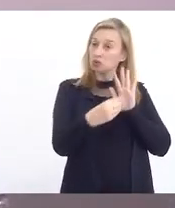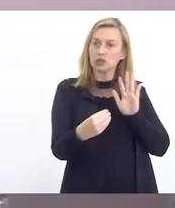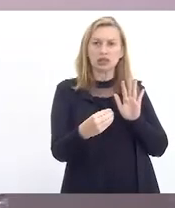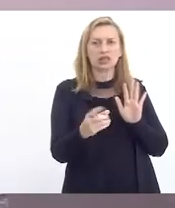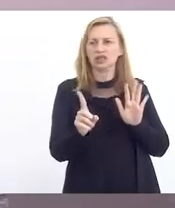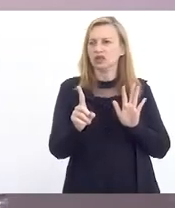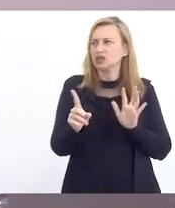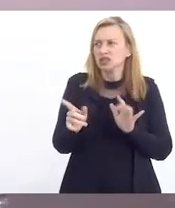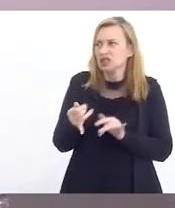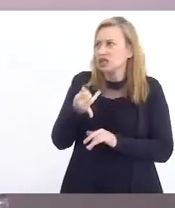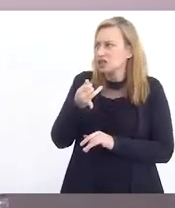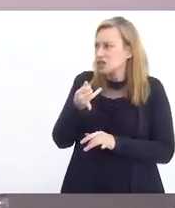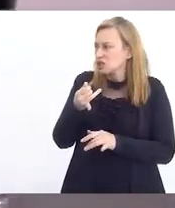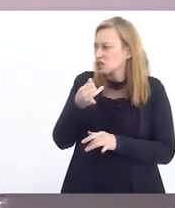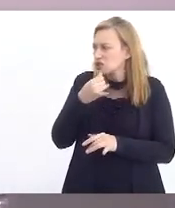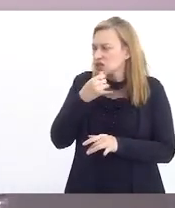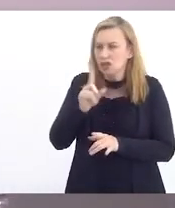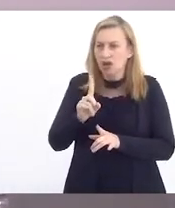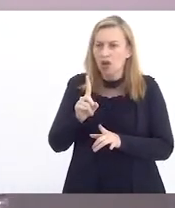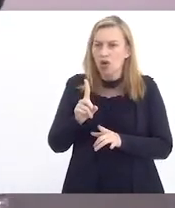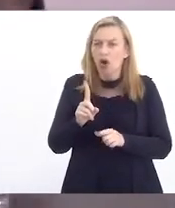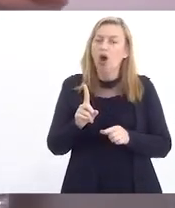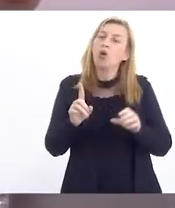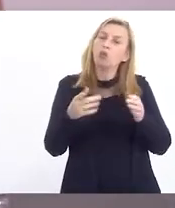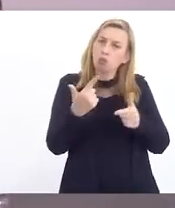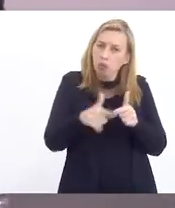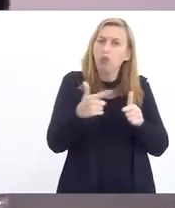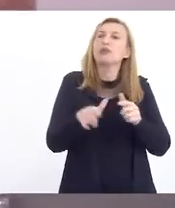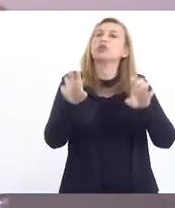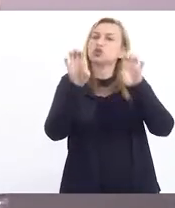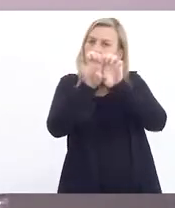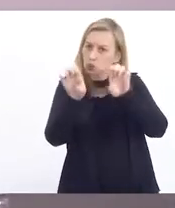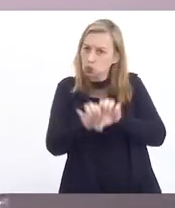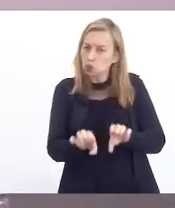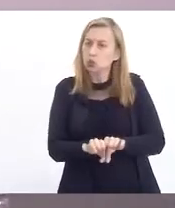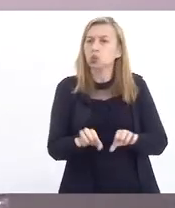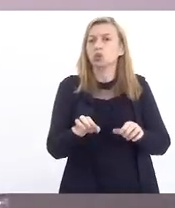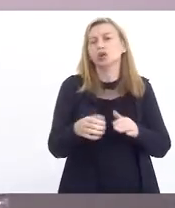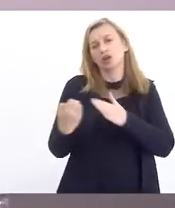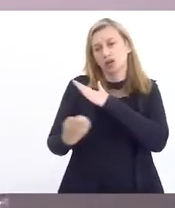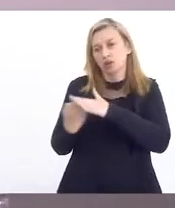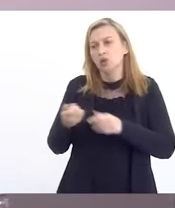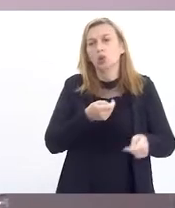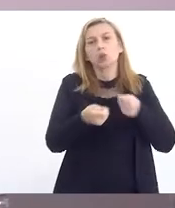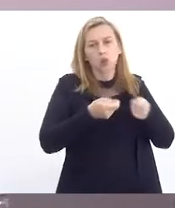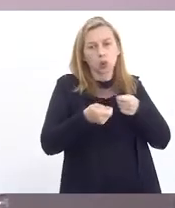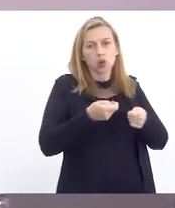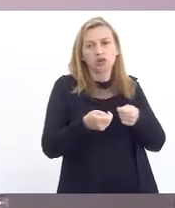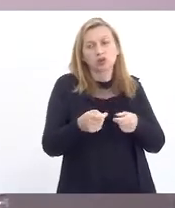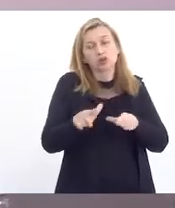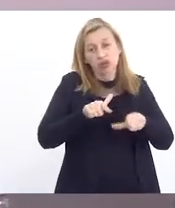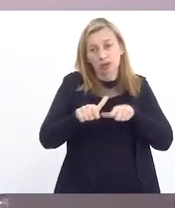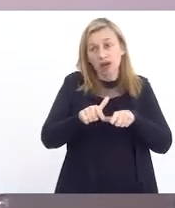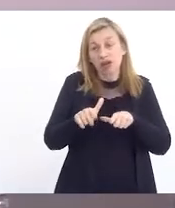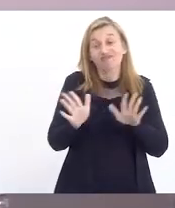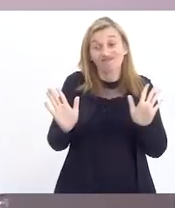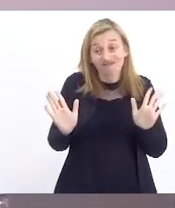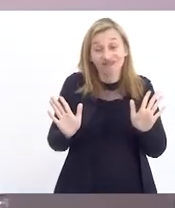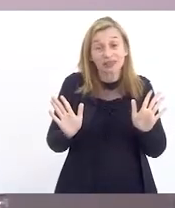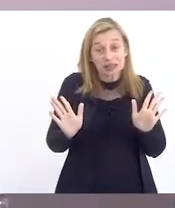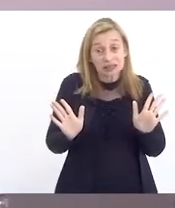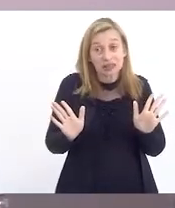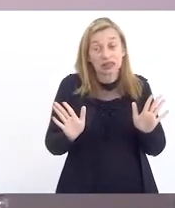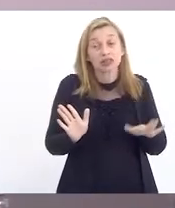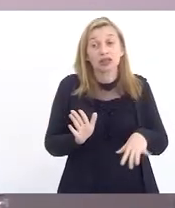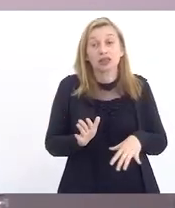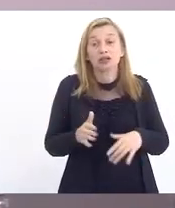se sinta na berlinda, porque é um problema de estruturação das agências reguladoras do Brasil, que fazem um papel que está muito aquém do que